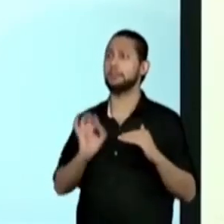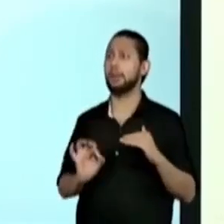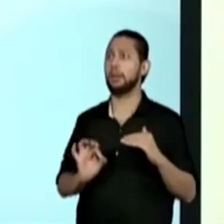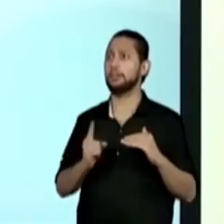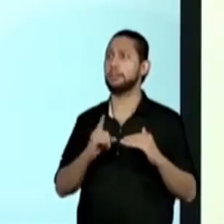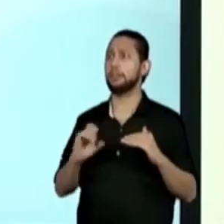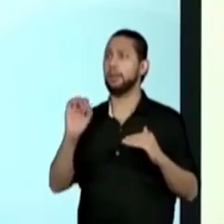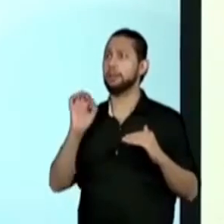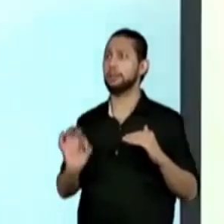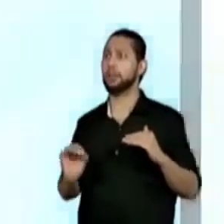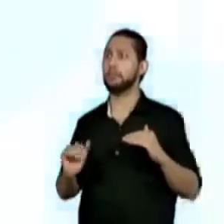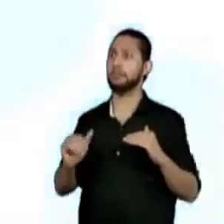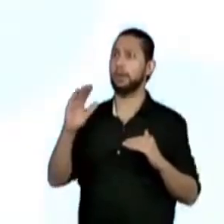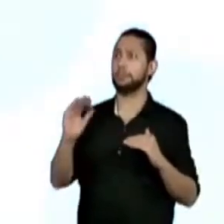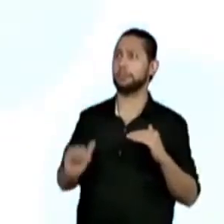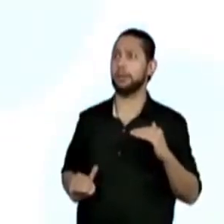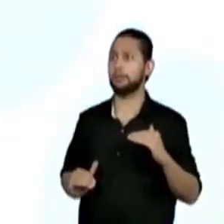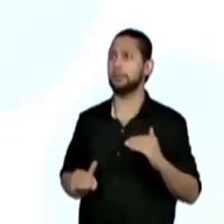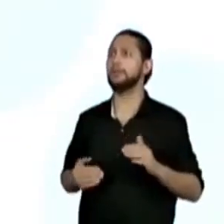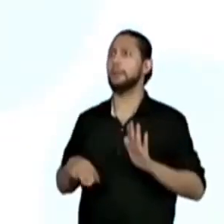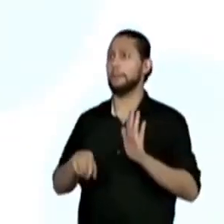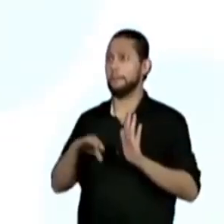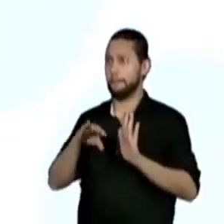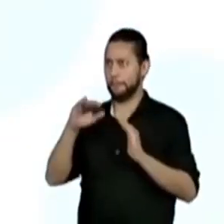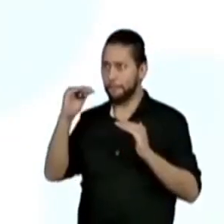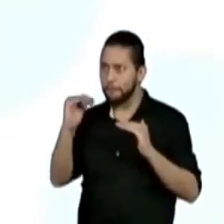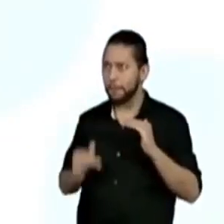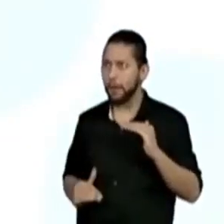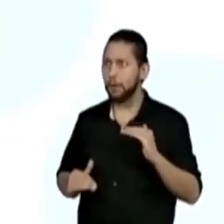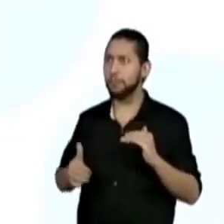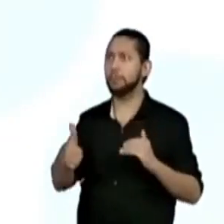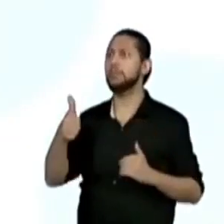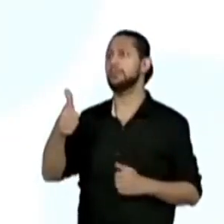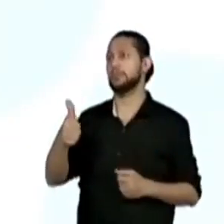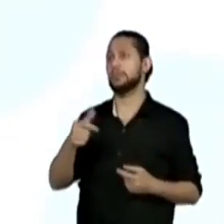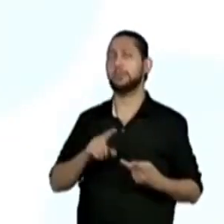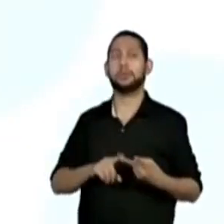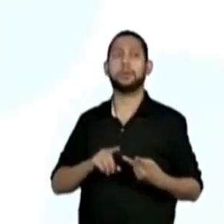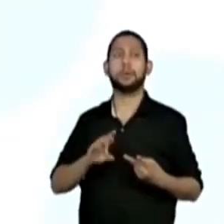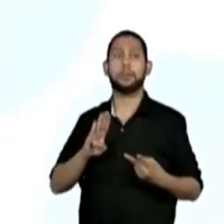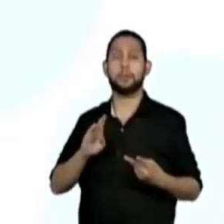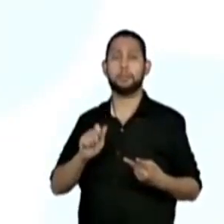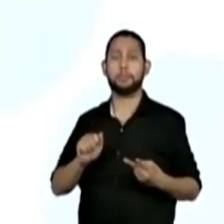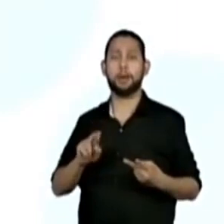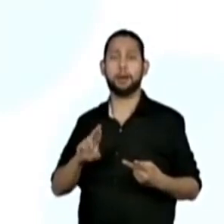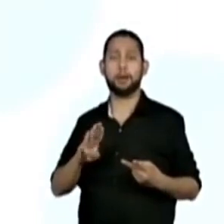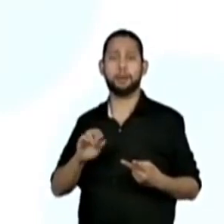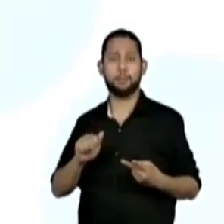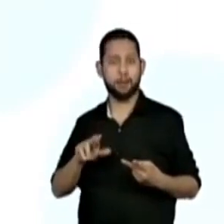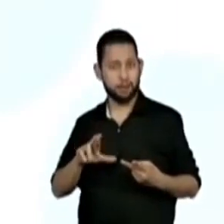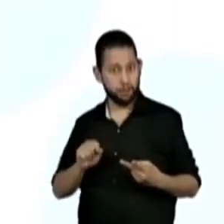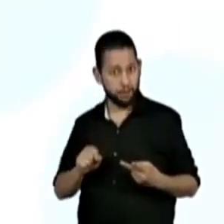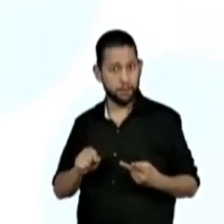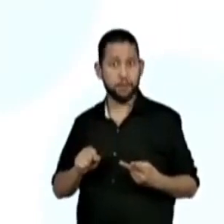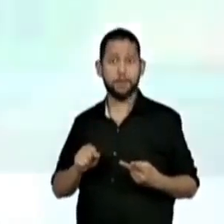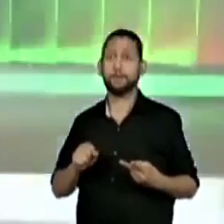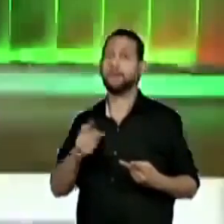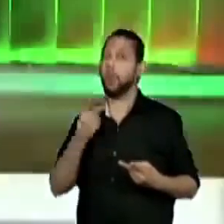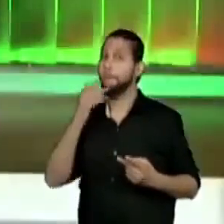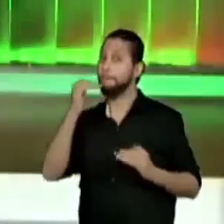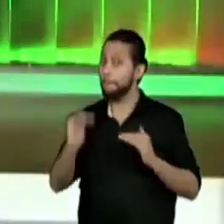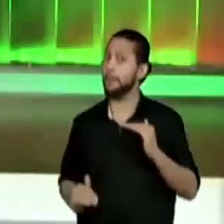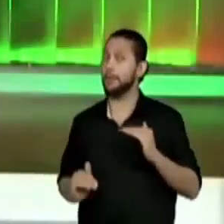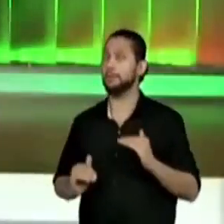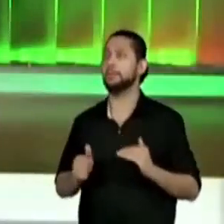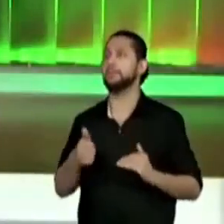menos Ok quem mais professora Bárbara e professora Eliomara também disseram